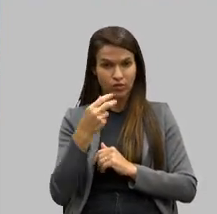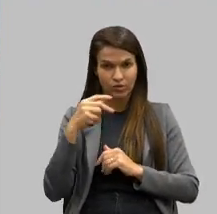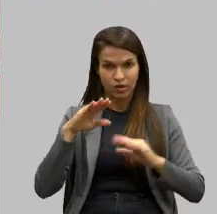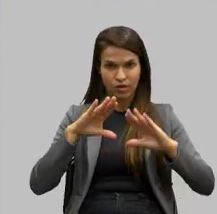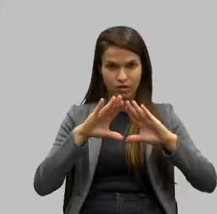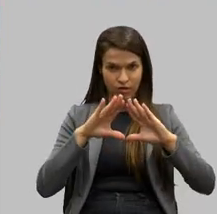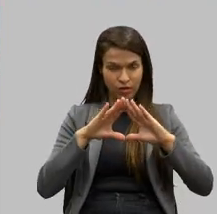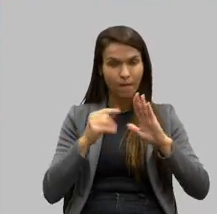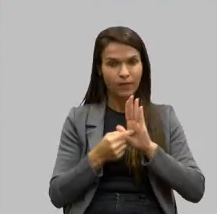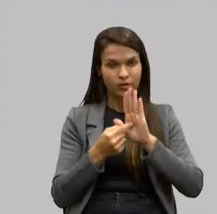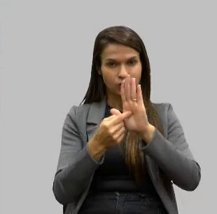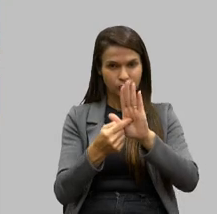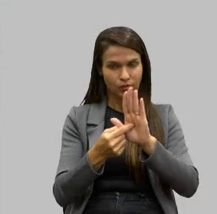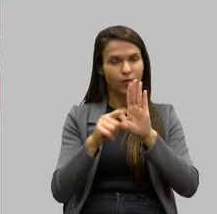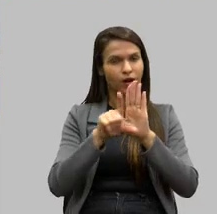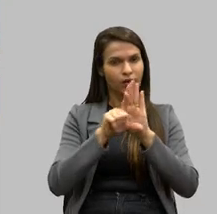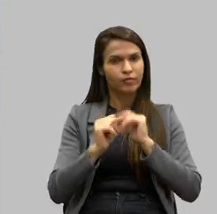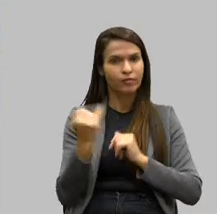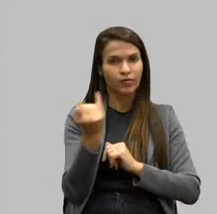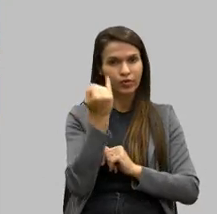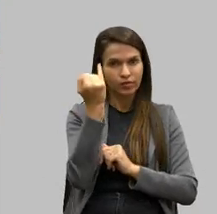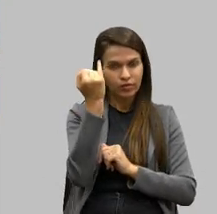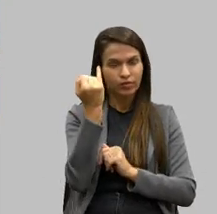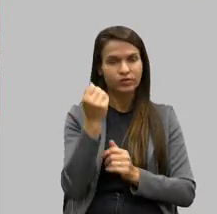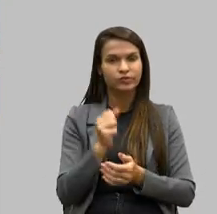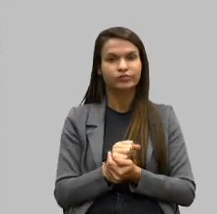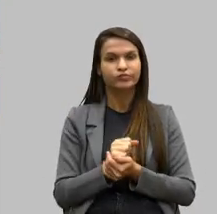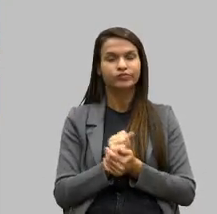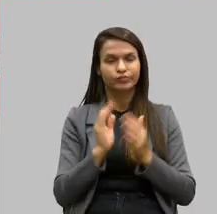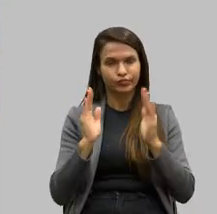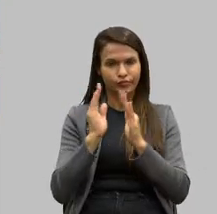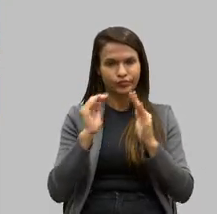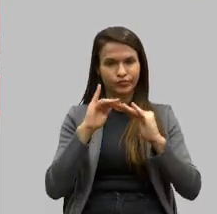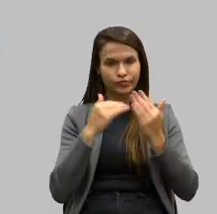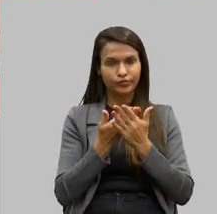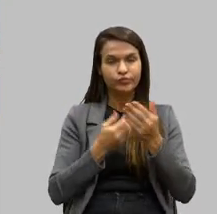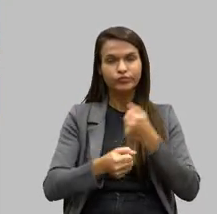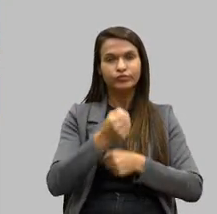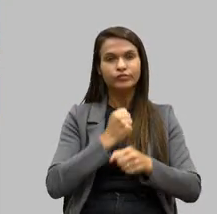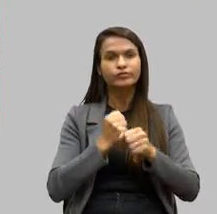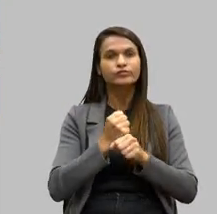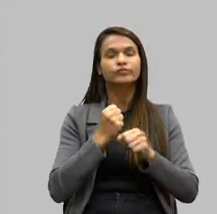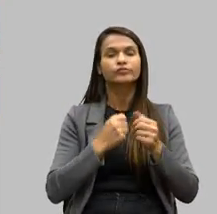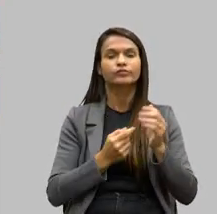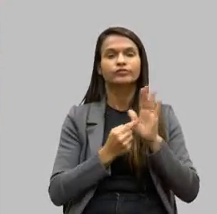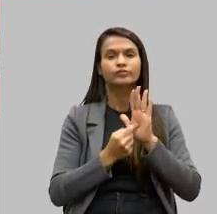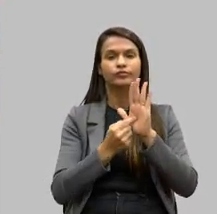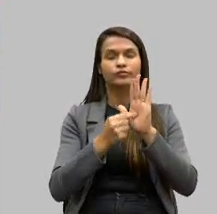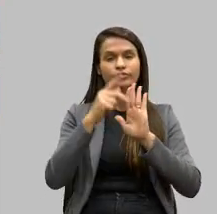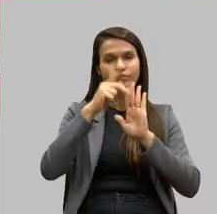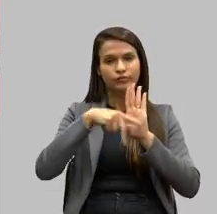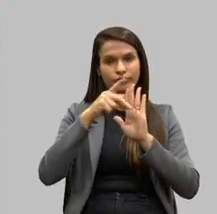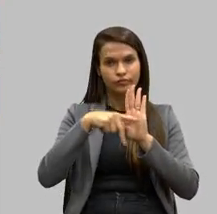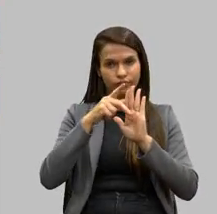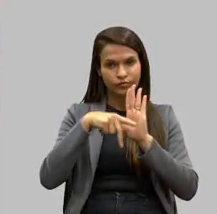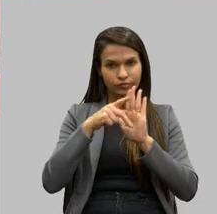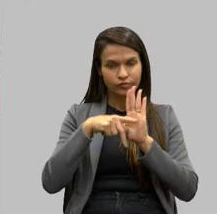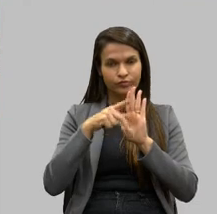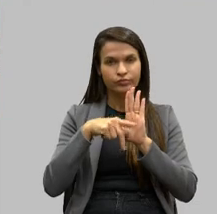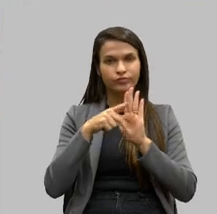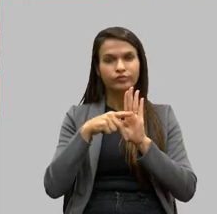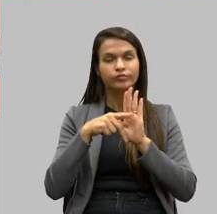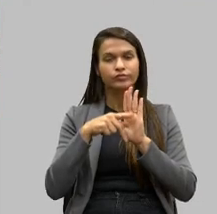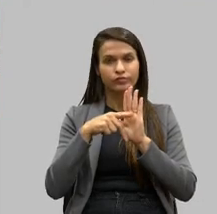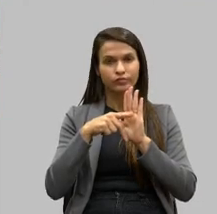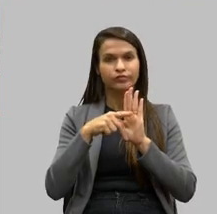apresentou uma lei importante contra o abandono e evasão escolar, no ano passado apresentamos o plano de prevenção e abandono